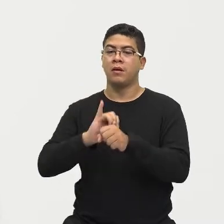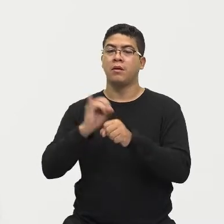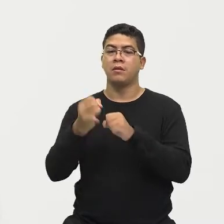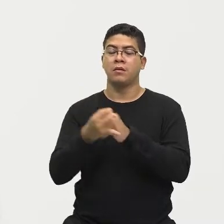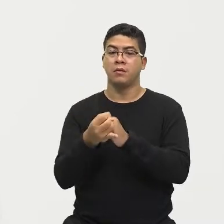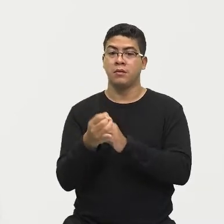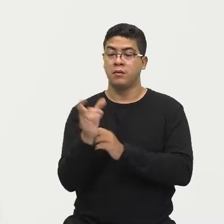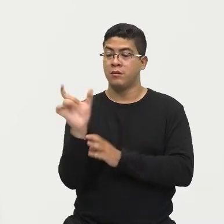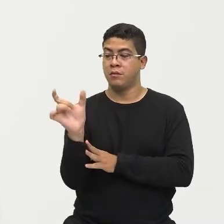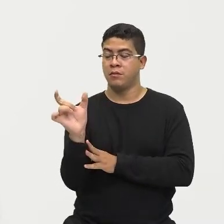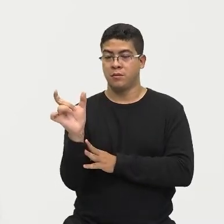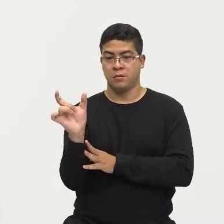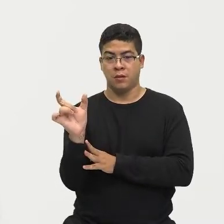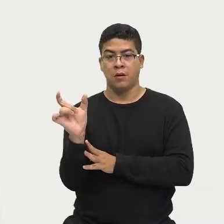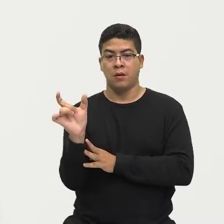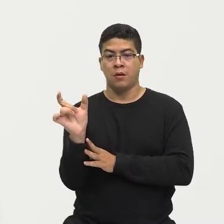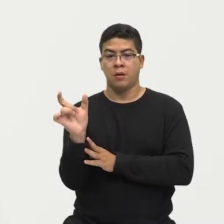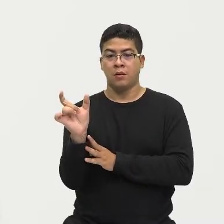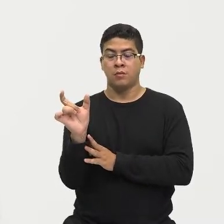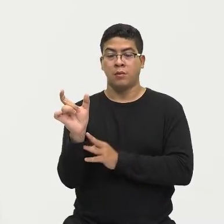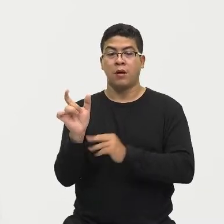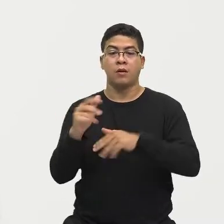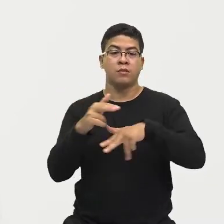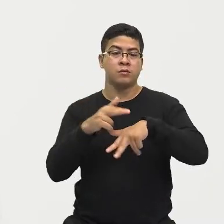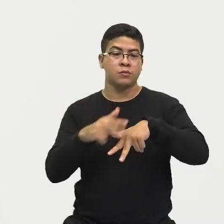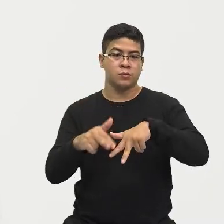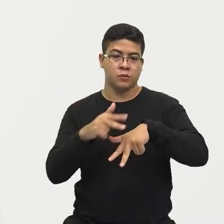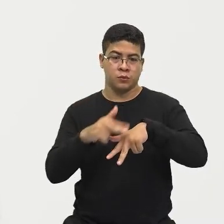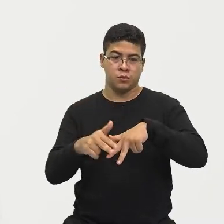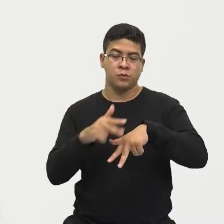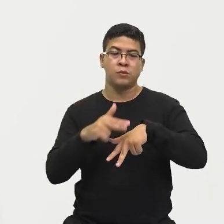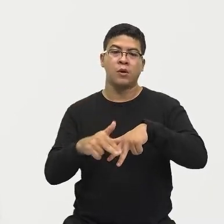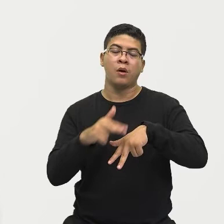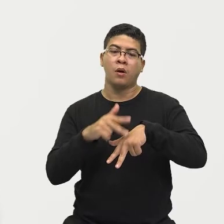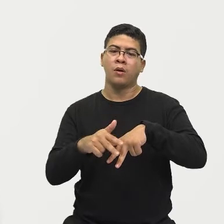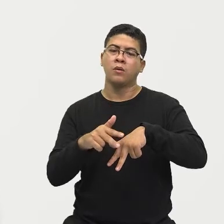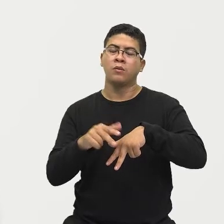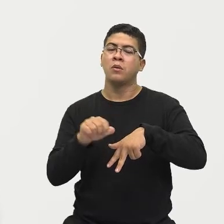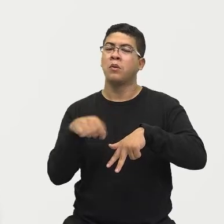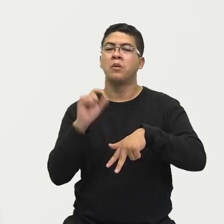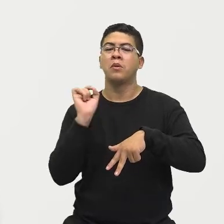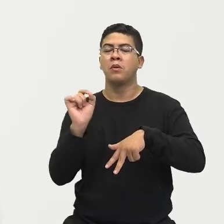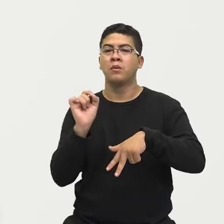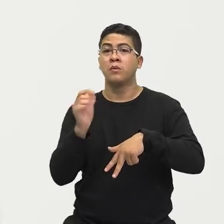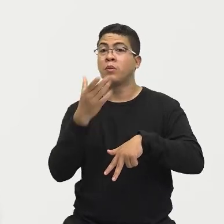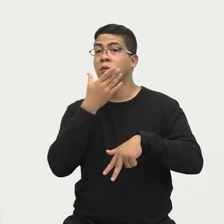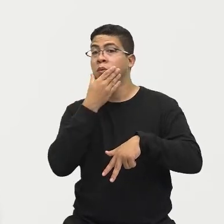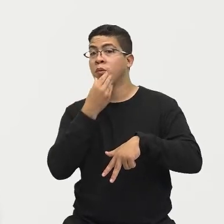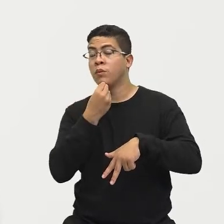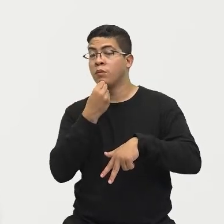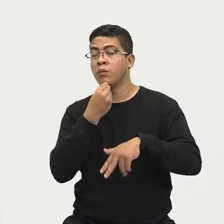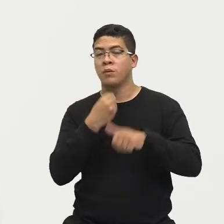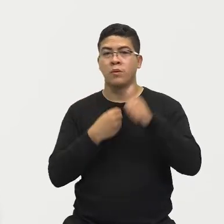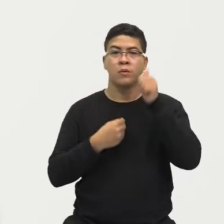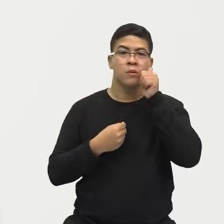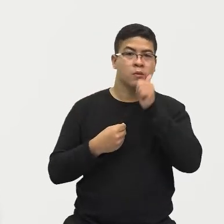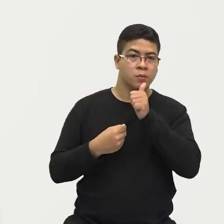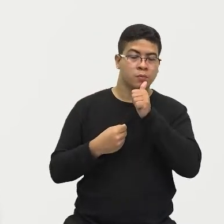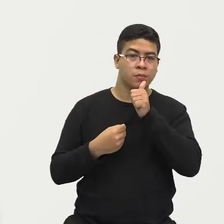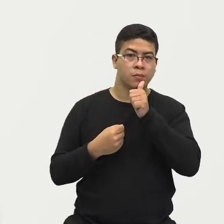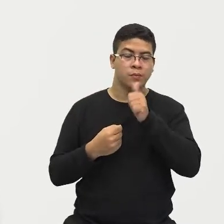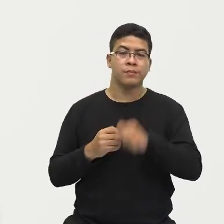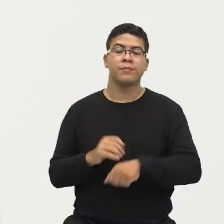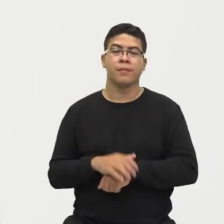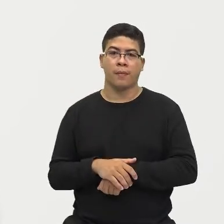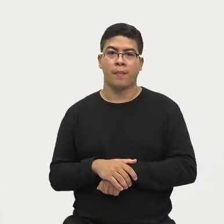nomes. Adjetivo de dois gêneros. Nomes não, de dois gêneros. Que gênero, professor? Masculino e feminino.